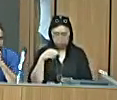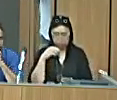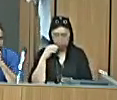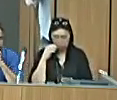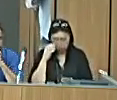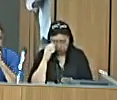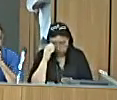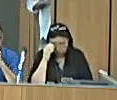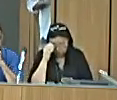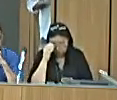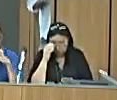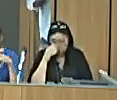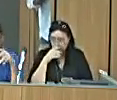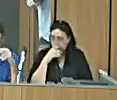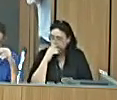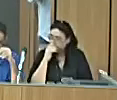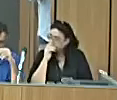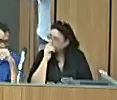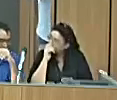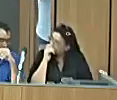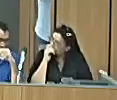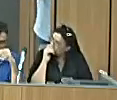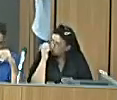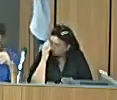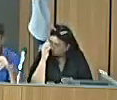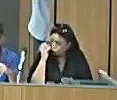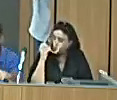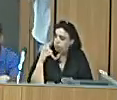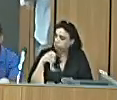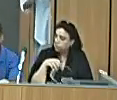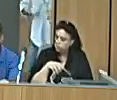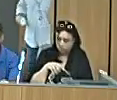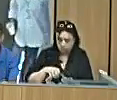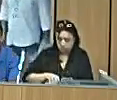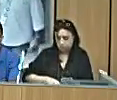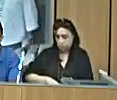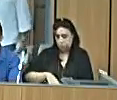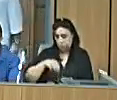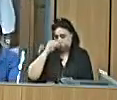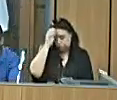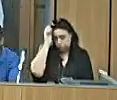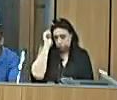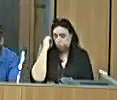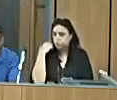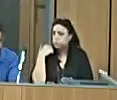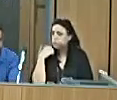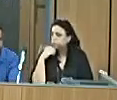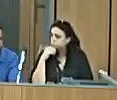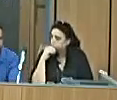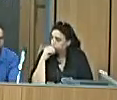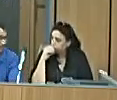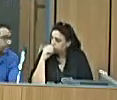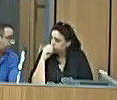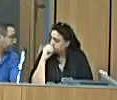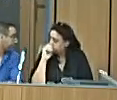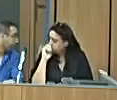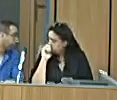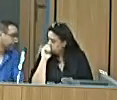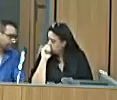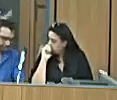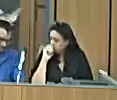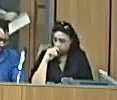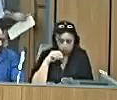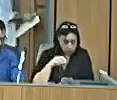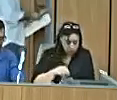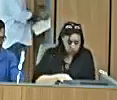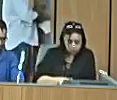importante nós precisamos de segurança jurídica para poder desempenhar o nosso trabalho tanto nós da área operacional o pessoal da área administrativa